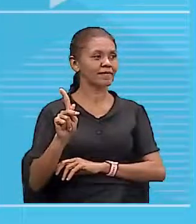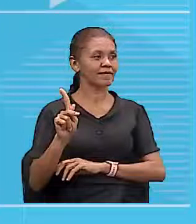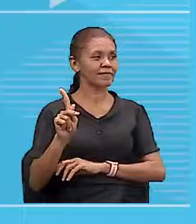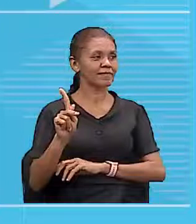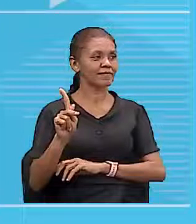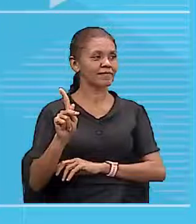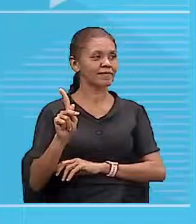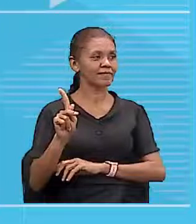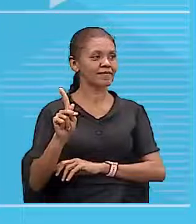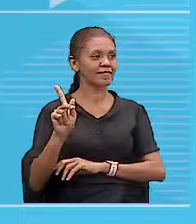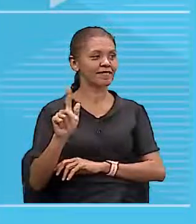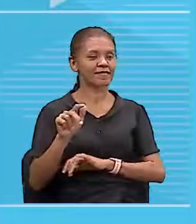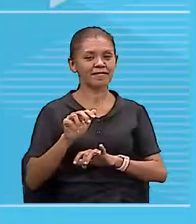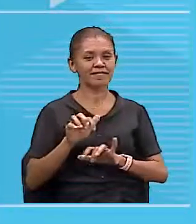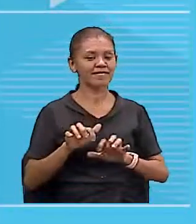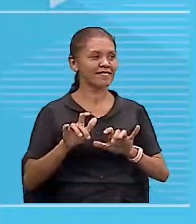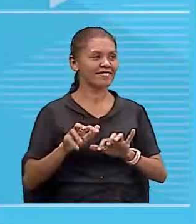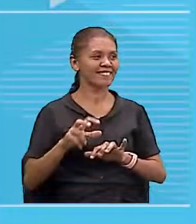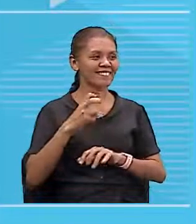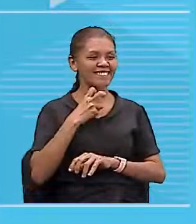cãozinho dos Teclados